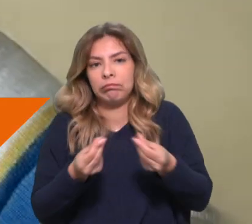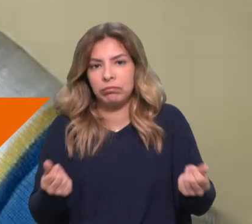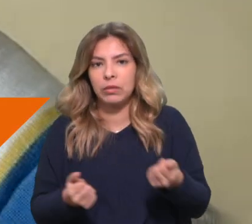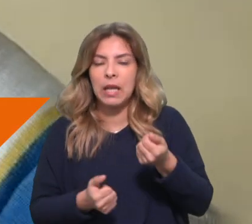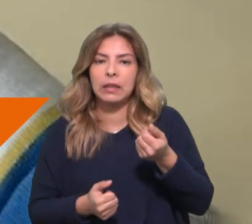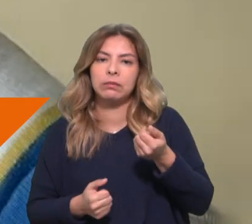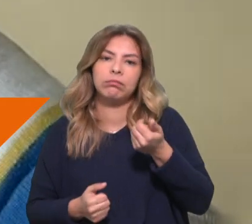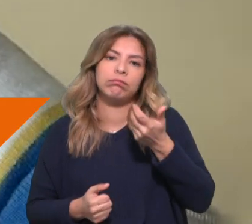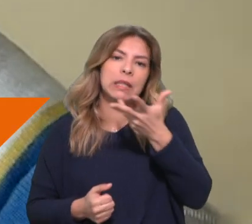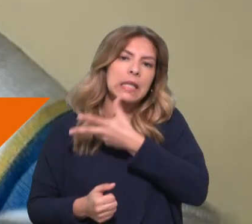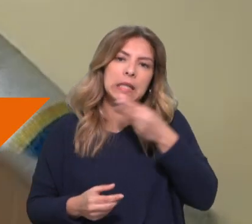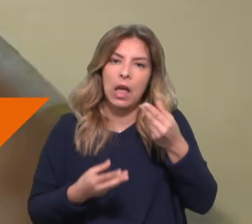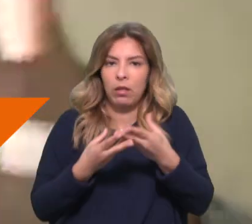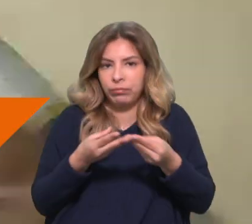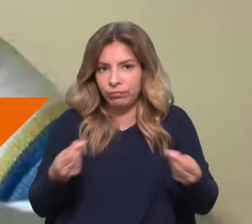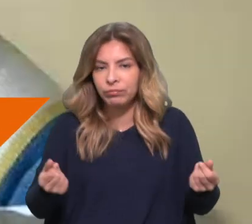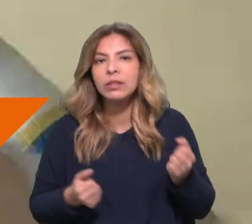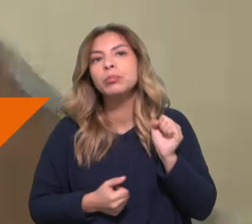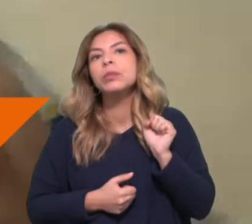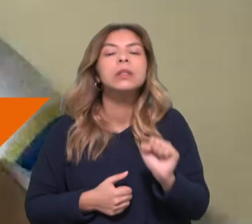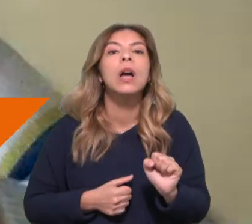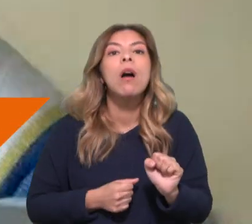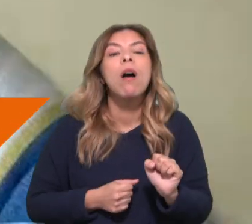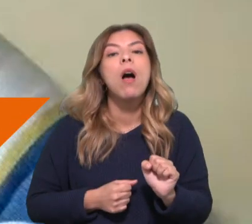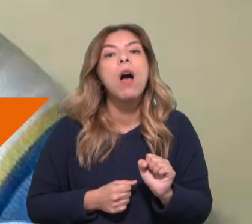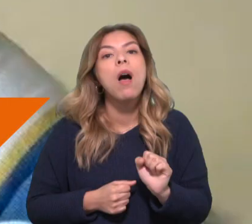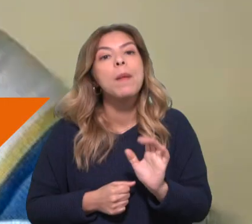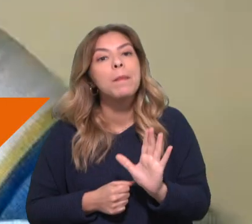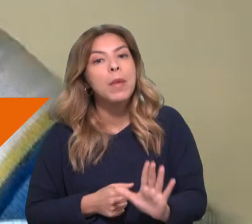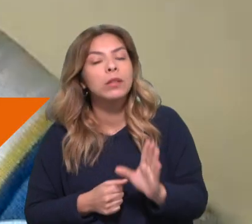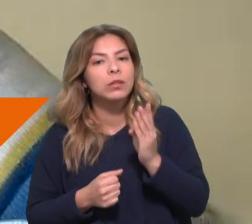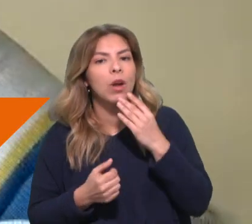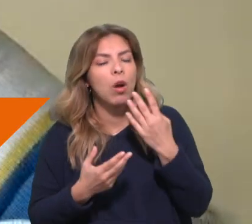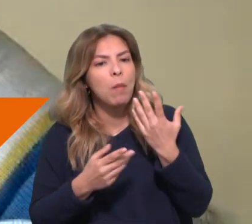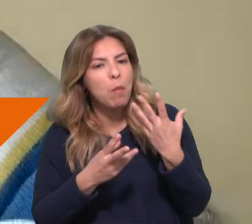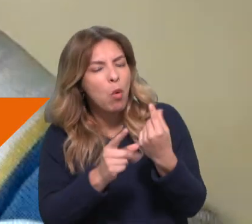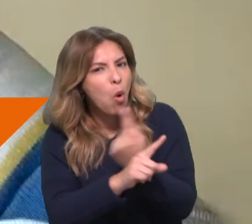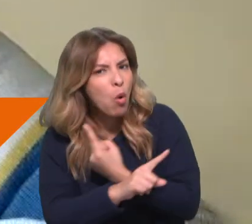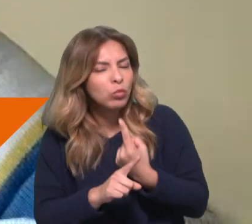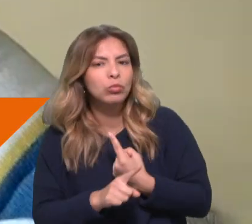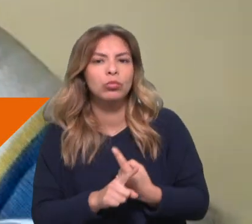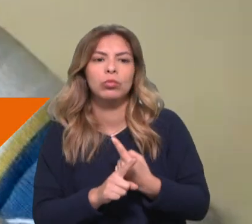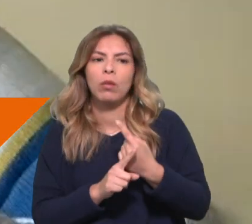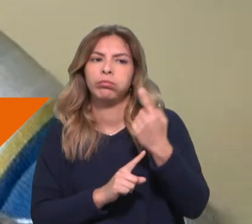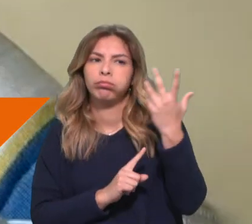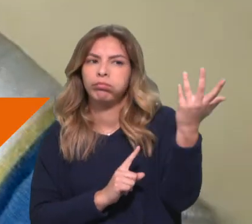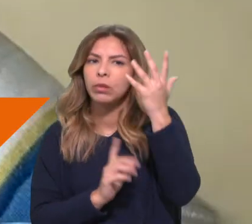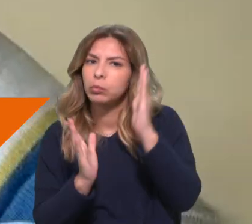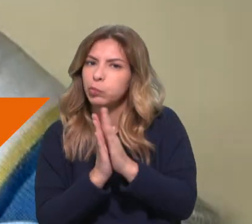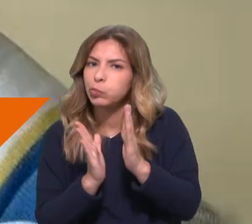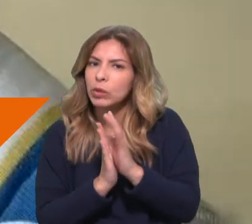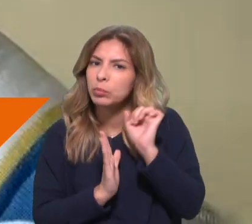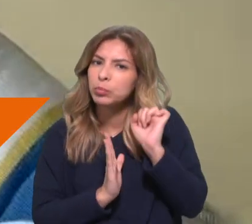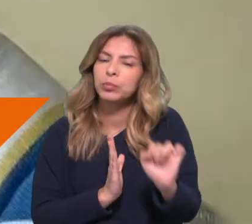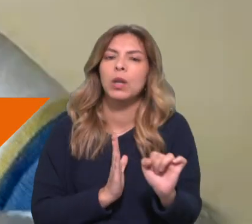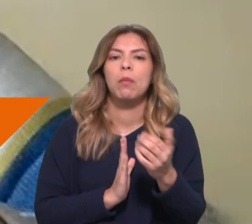Feira várias celebrações religiosas, vários momentos culturais, que fazem parte já cada vez mais